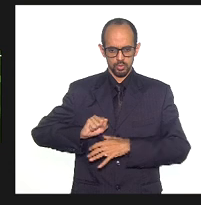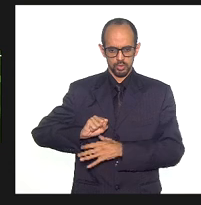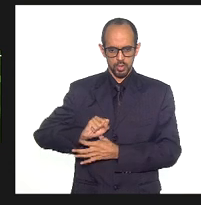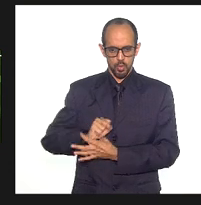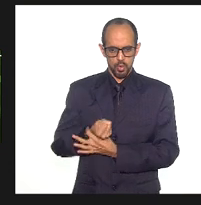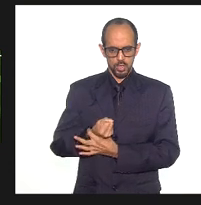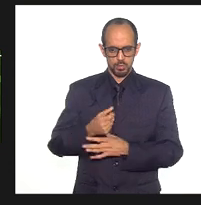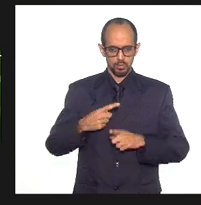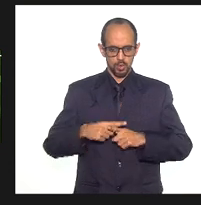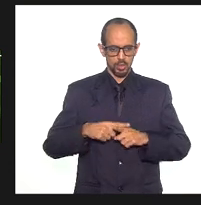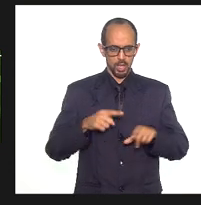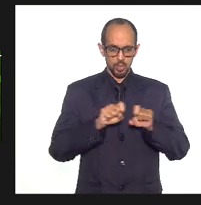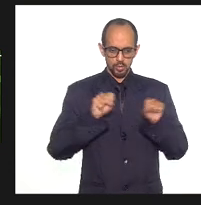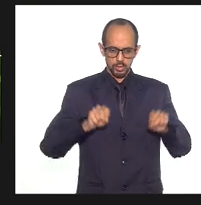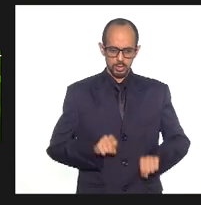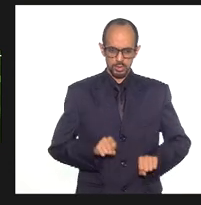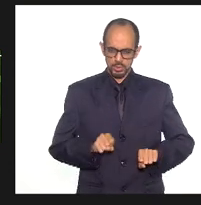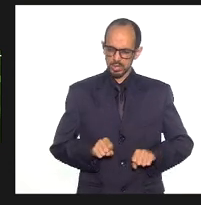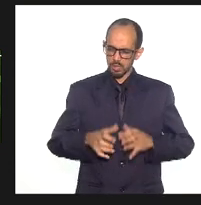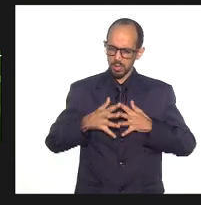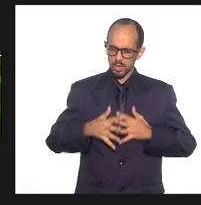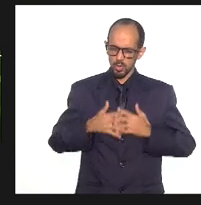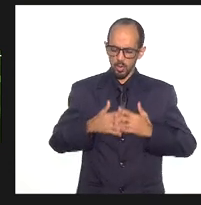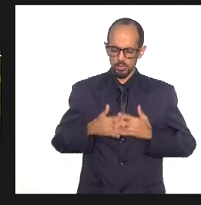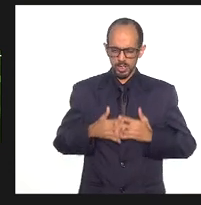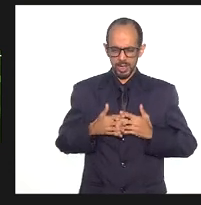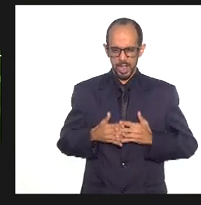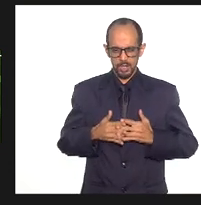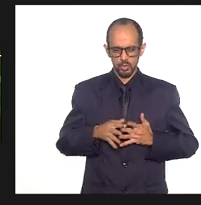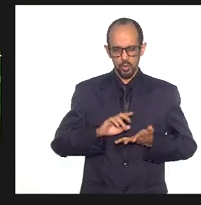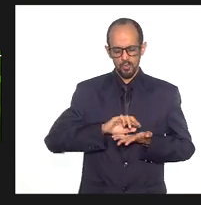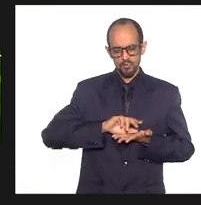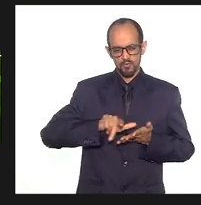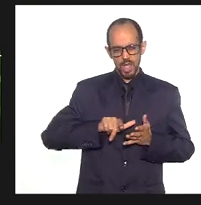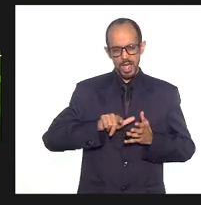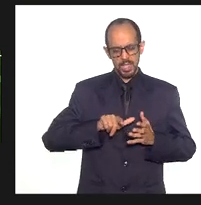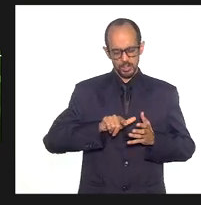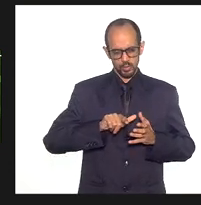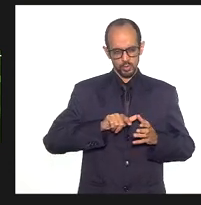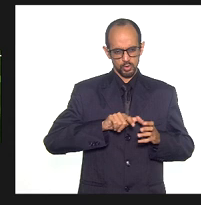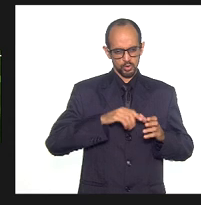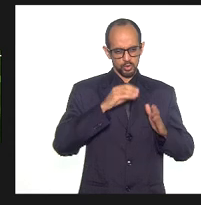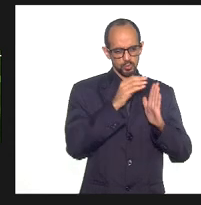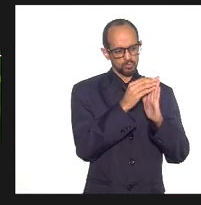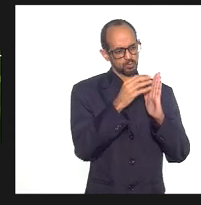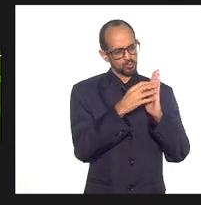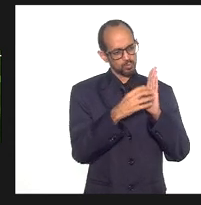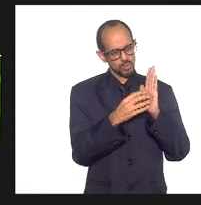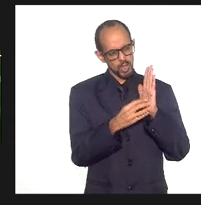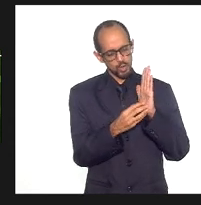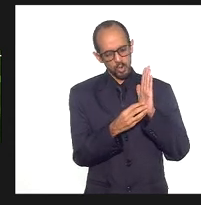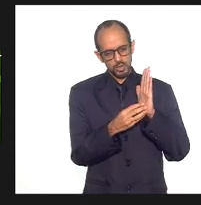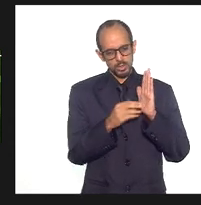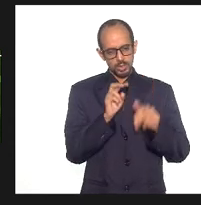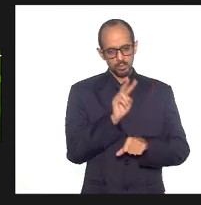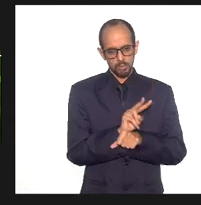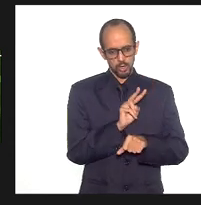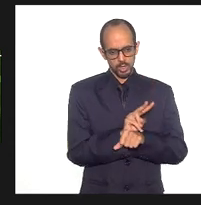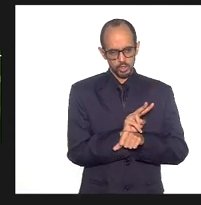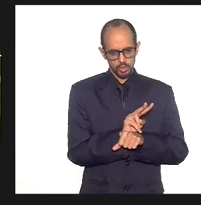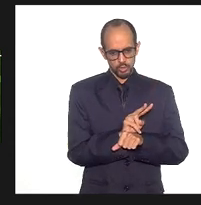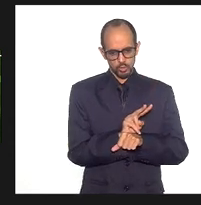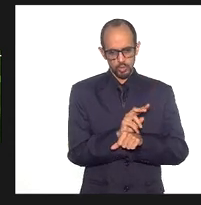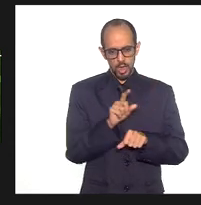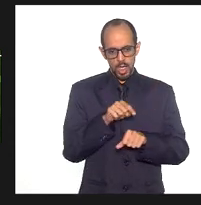sistema complexo, com diversos módulos, esteja protegido. Base disponível, como eu falei, para acesso